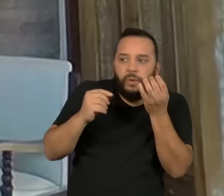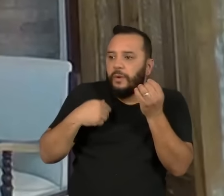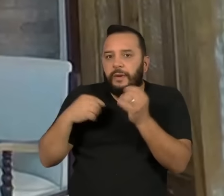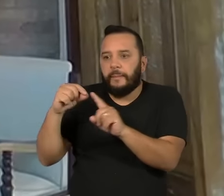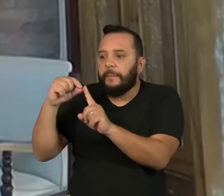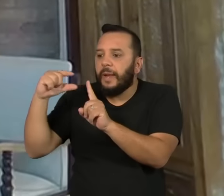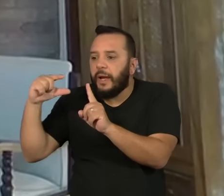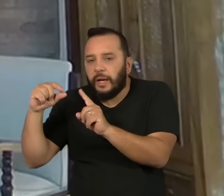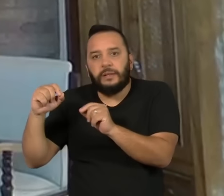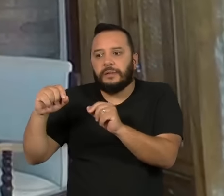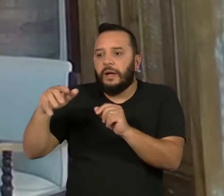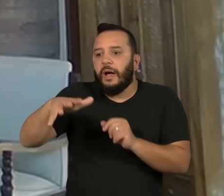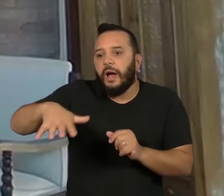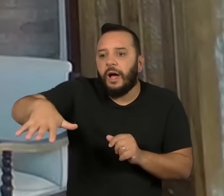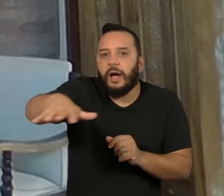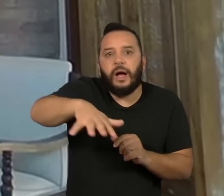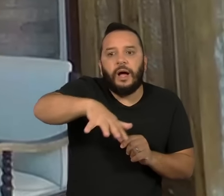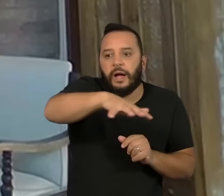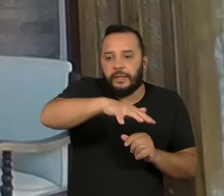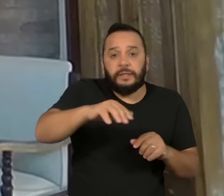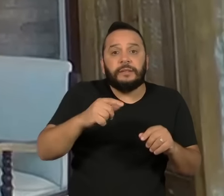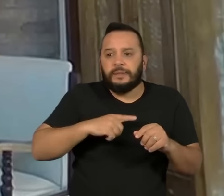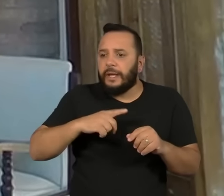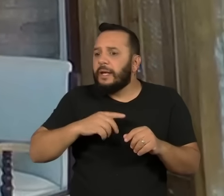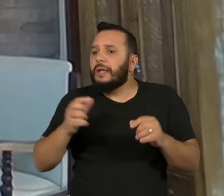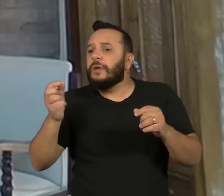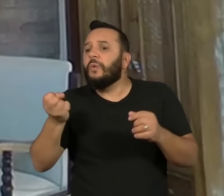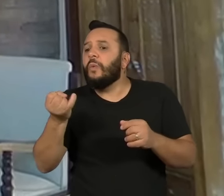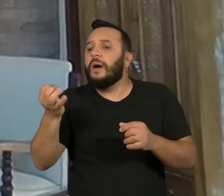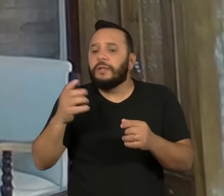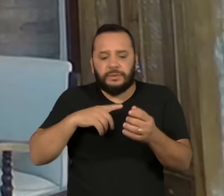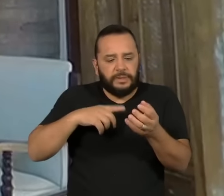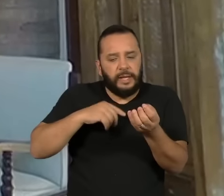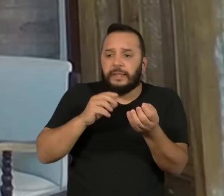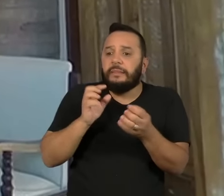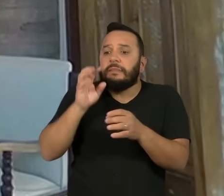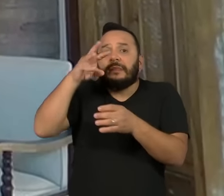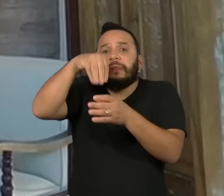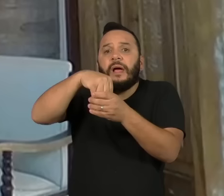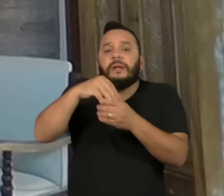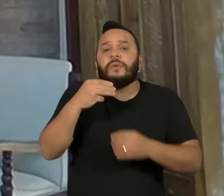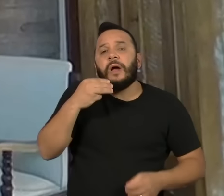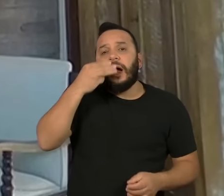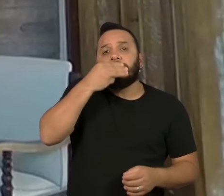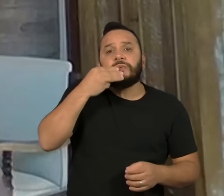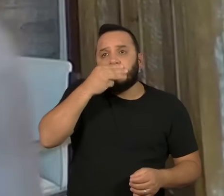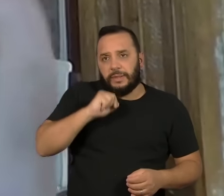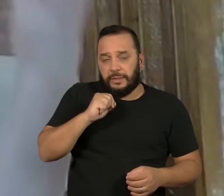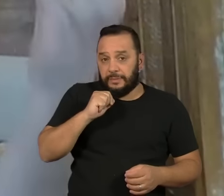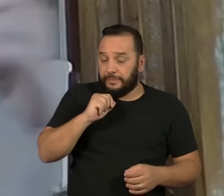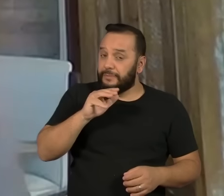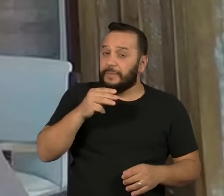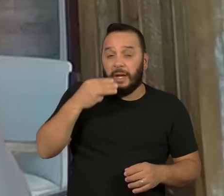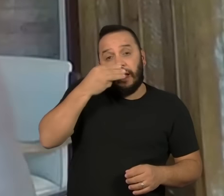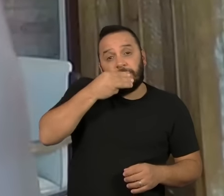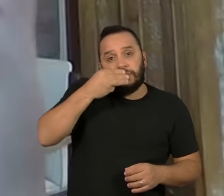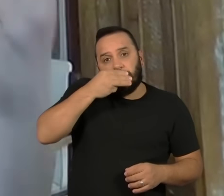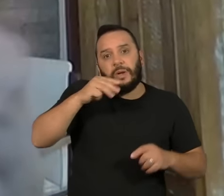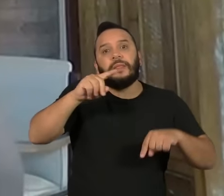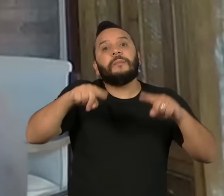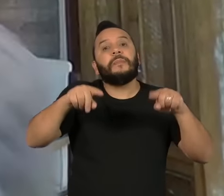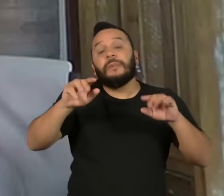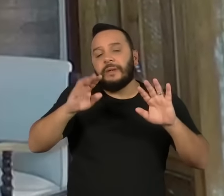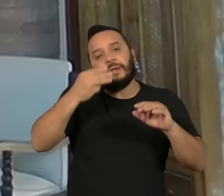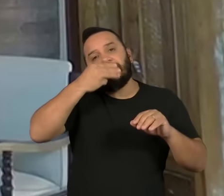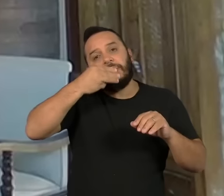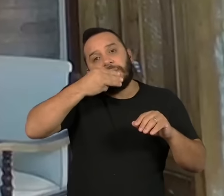cultivo, e a quantidade de açúcares que tem nele. Esses açúcares, eles dependem da luz do sol,